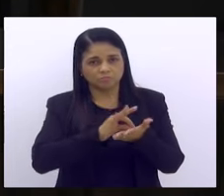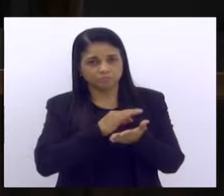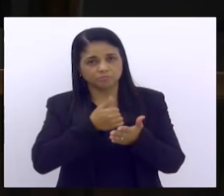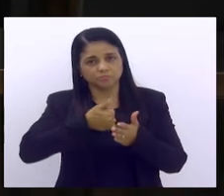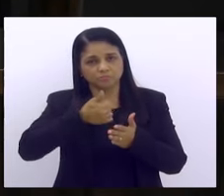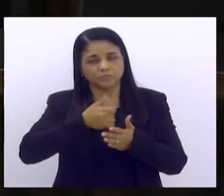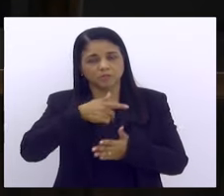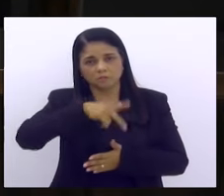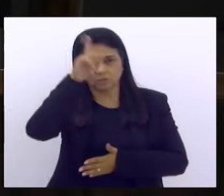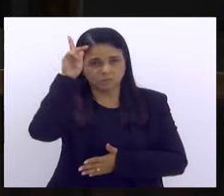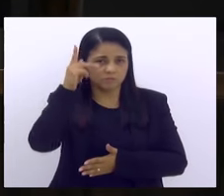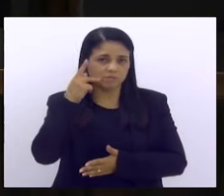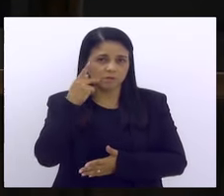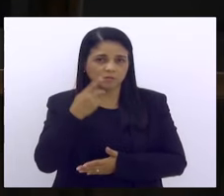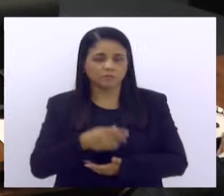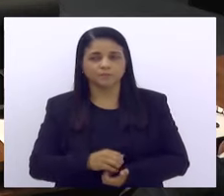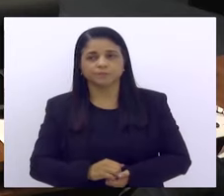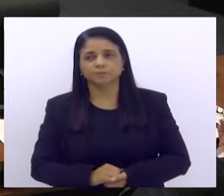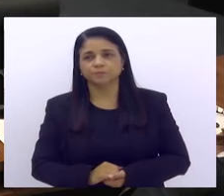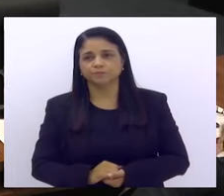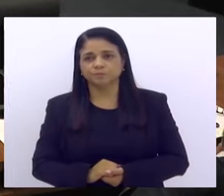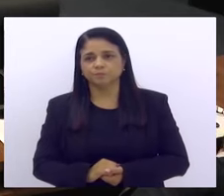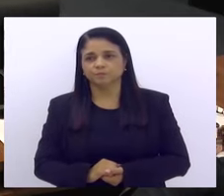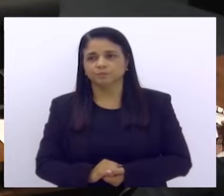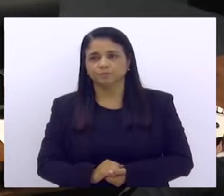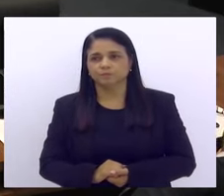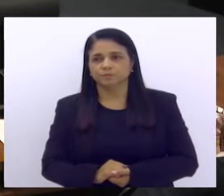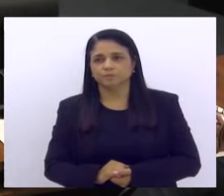o deputado Luiz Paulo.